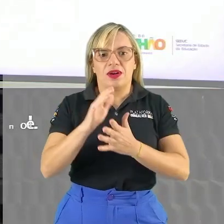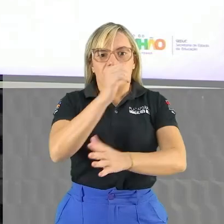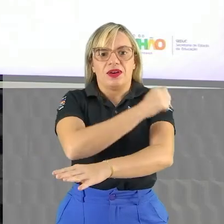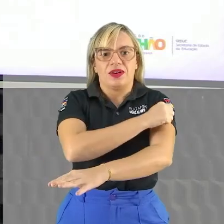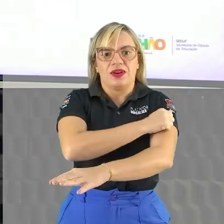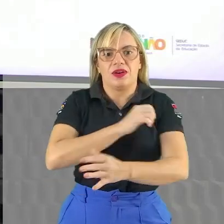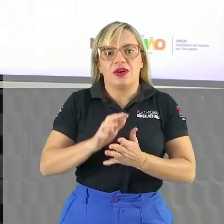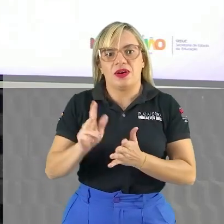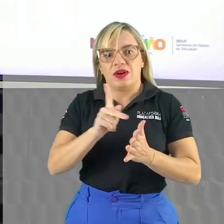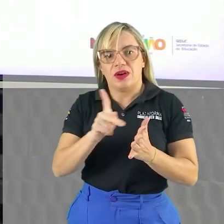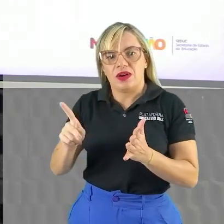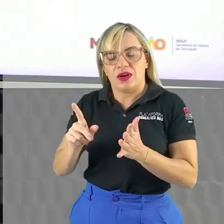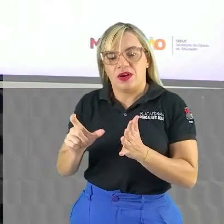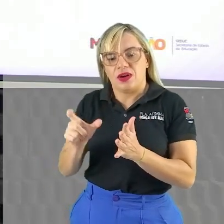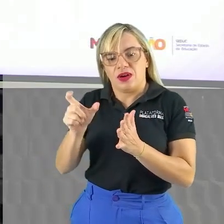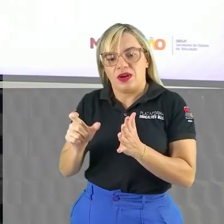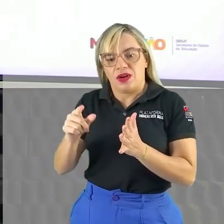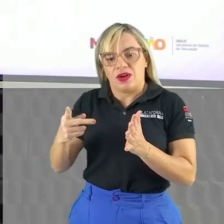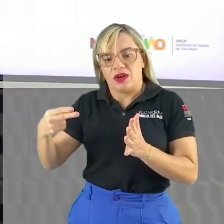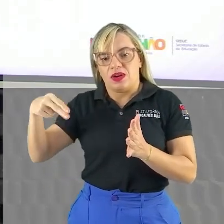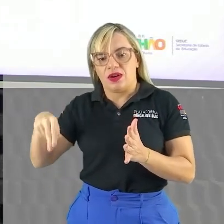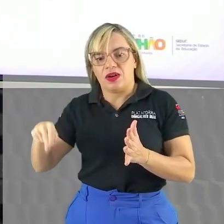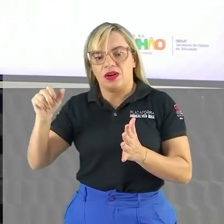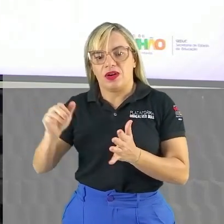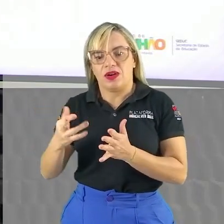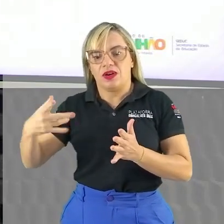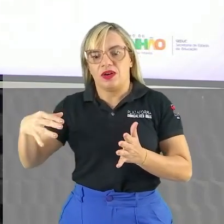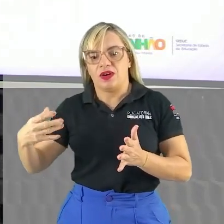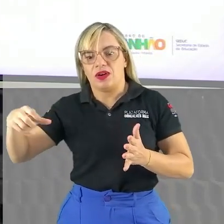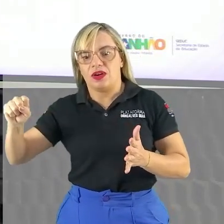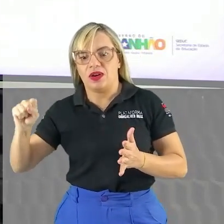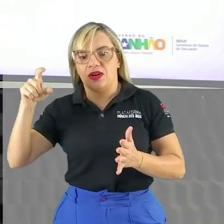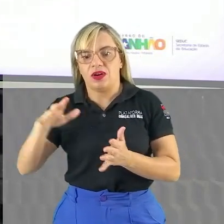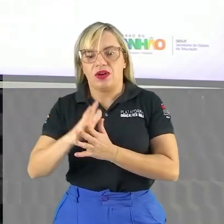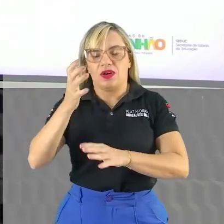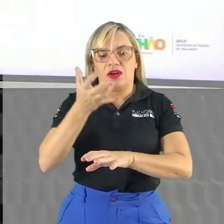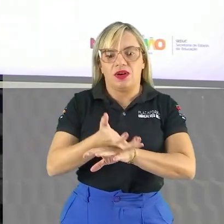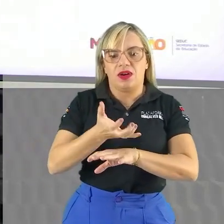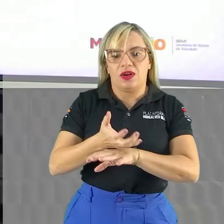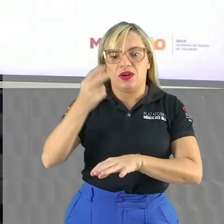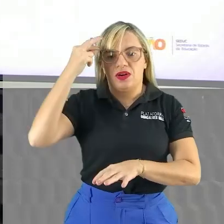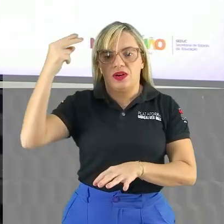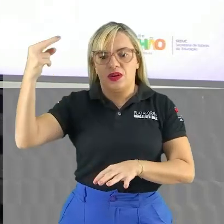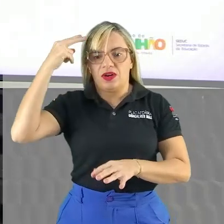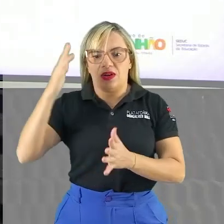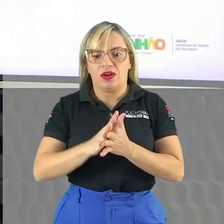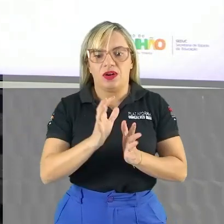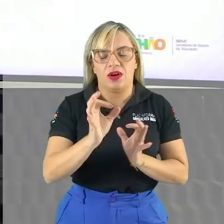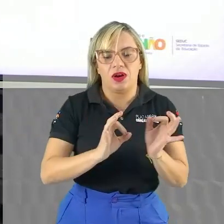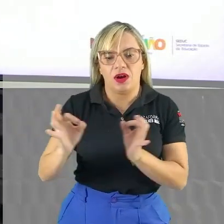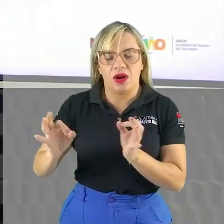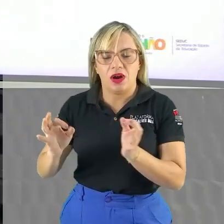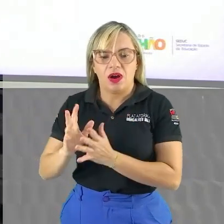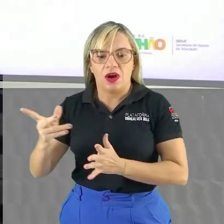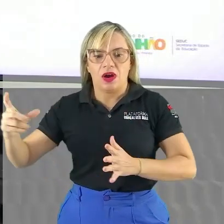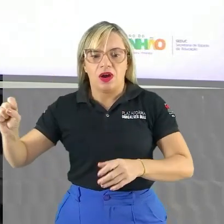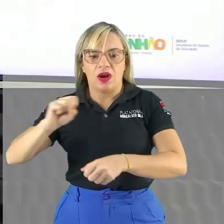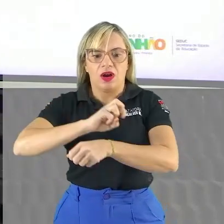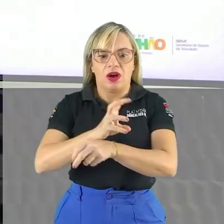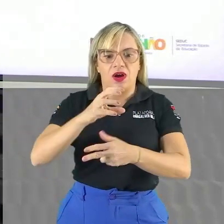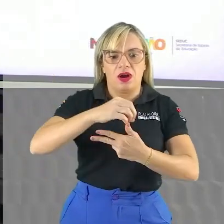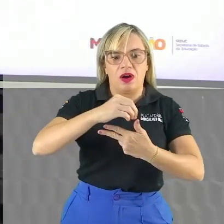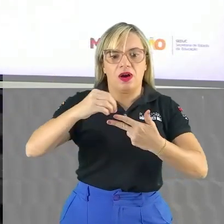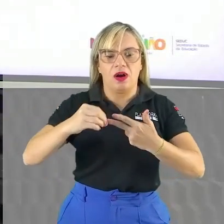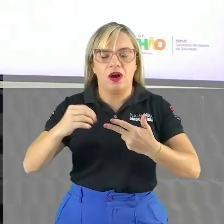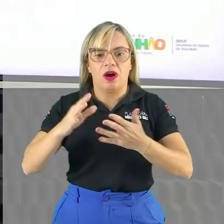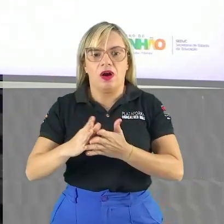Olá, estudantes! Professor Leonan Rodrigues, de História, aqui no cursinho preparatório para o PAS da UEMA e do Enem. É um projeto do